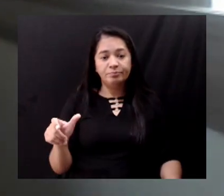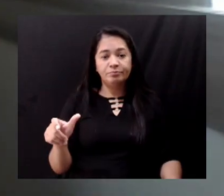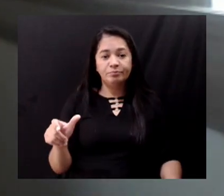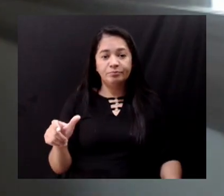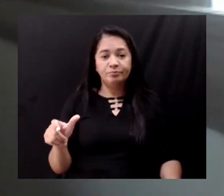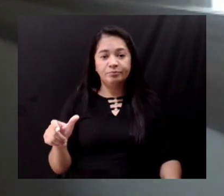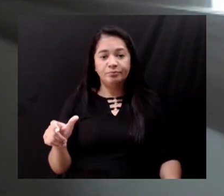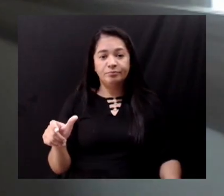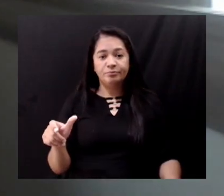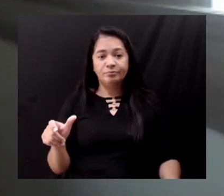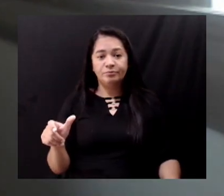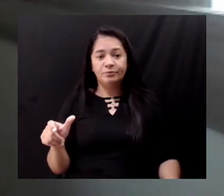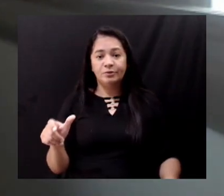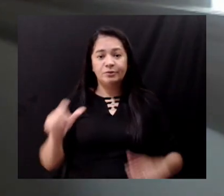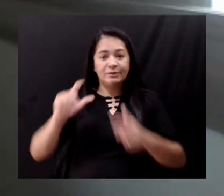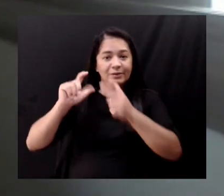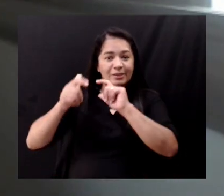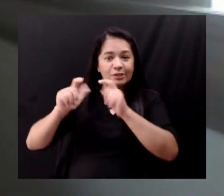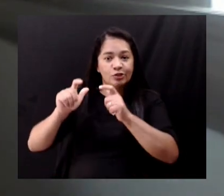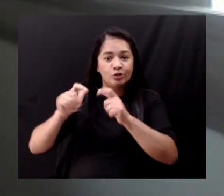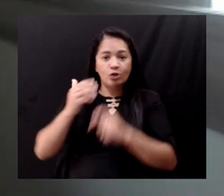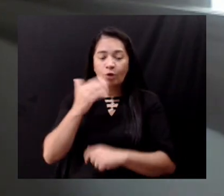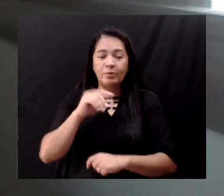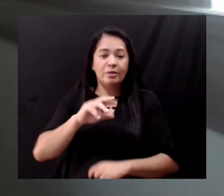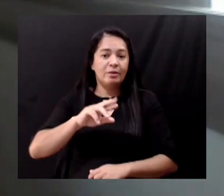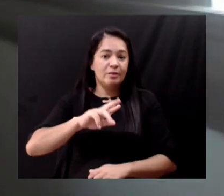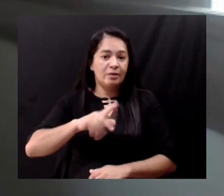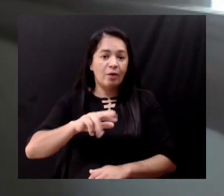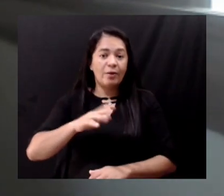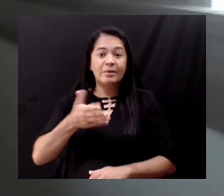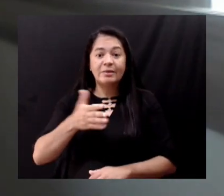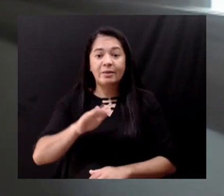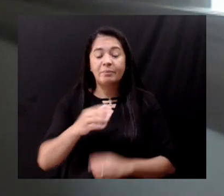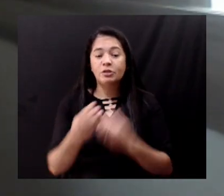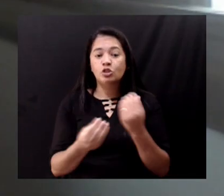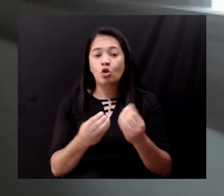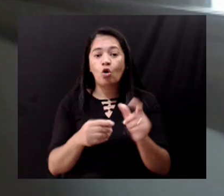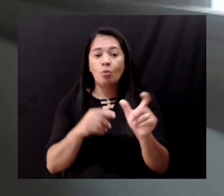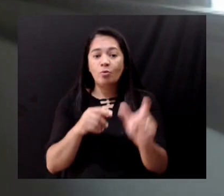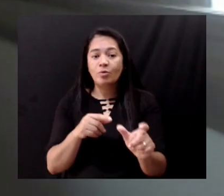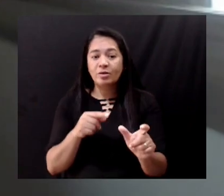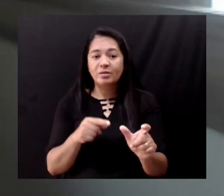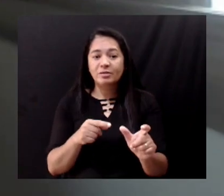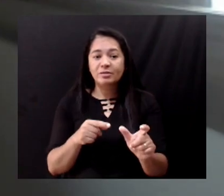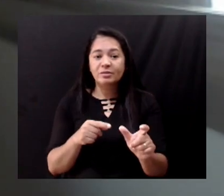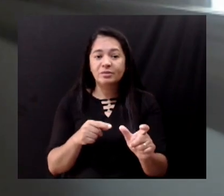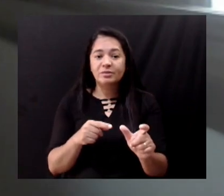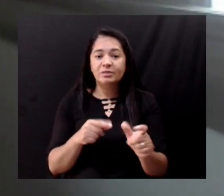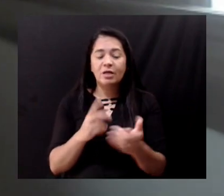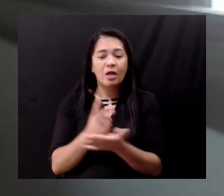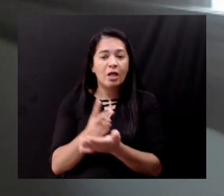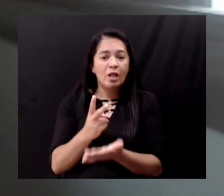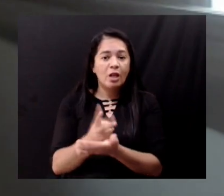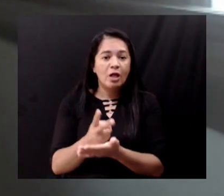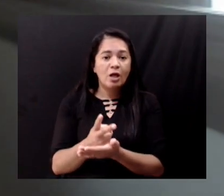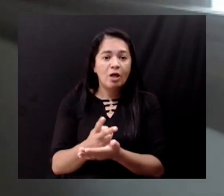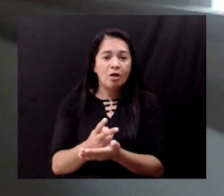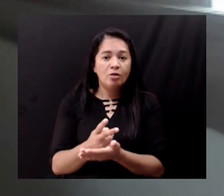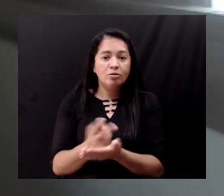alimentar. Então, vai depender muito de como que a pessoa conseguiu lidar e tem conseguido lidar com isso hoje em